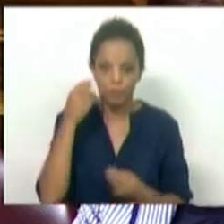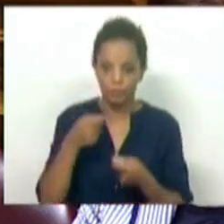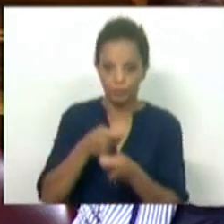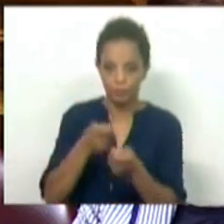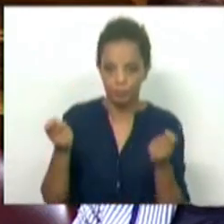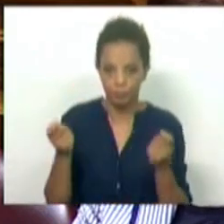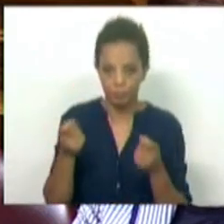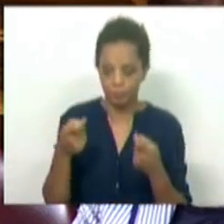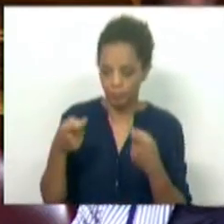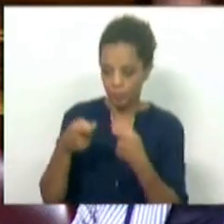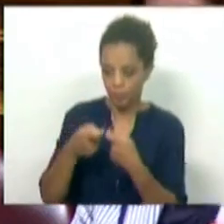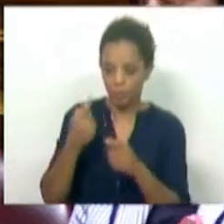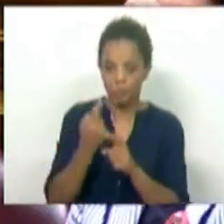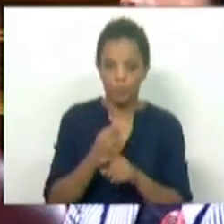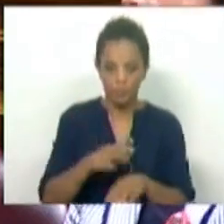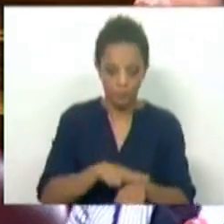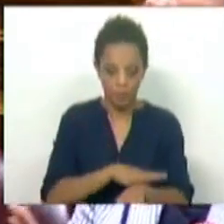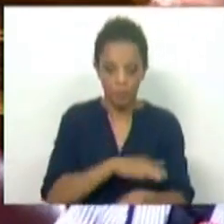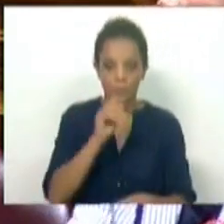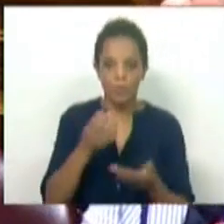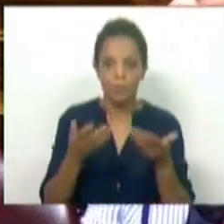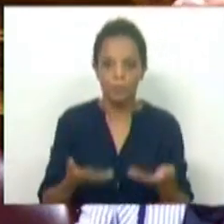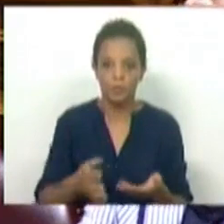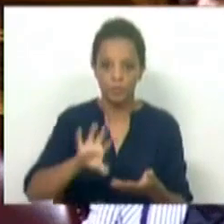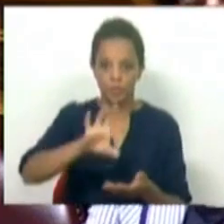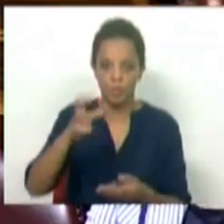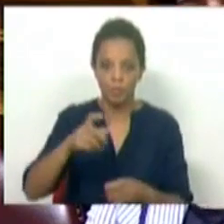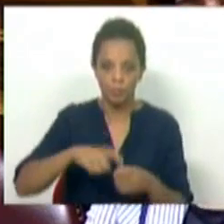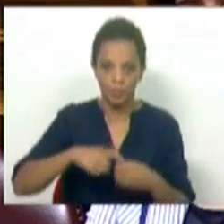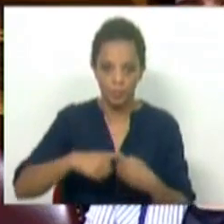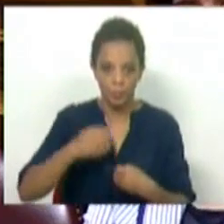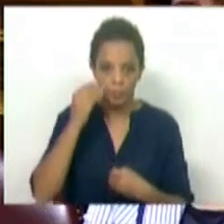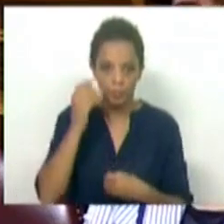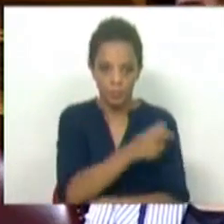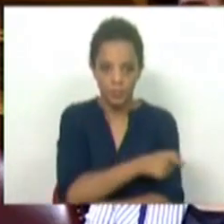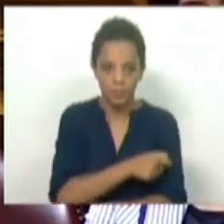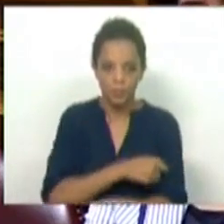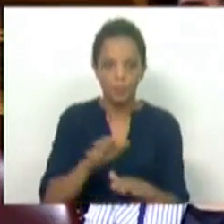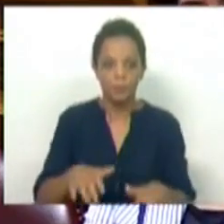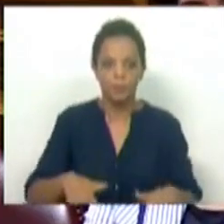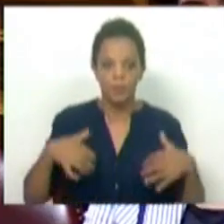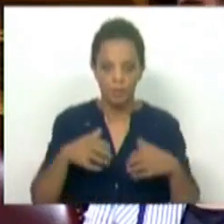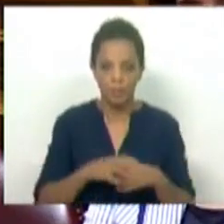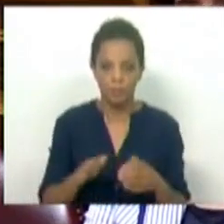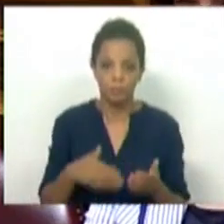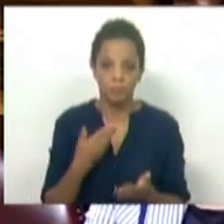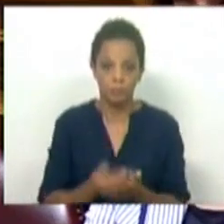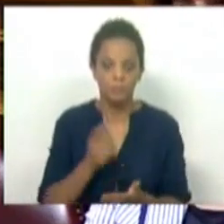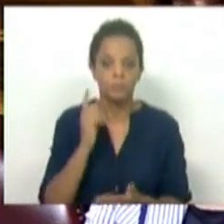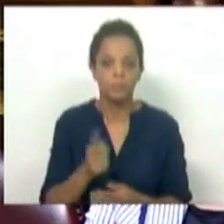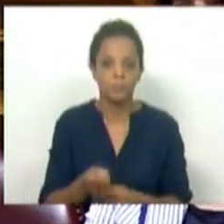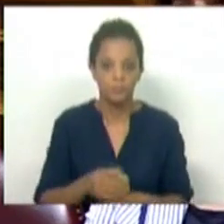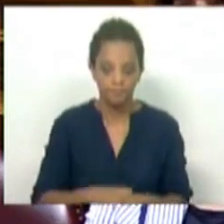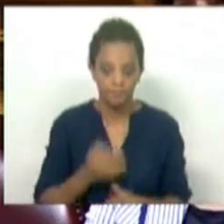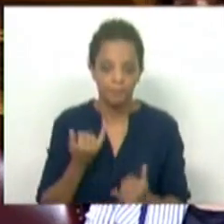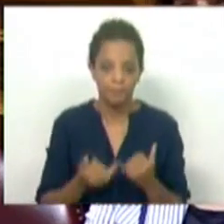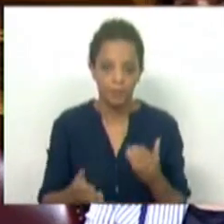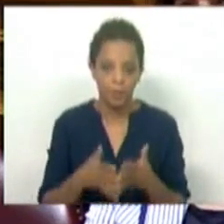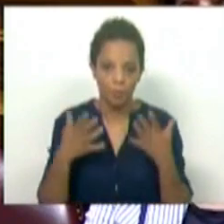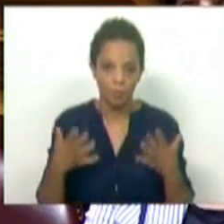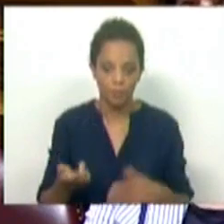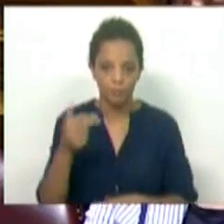distribuição proporcional dos mandatos e o peso de cada Estado-membro na representação parlamentar, abrindo portas ao risco do